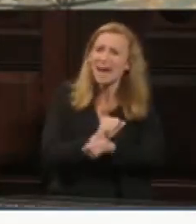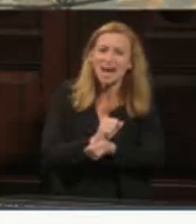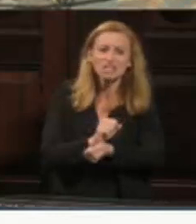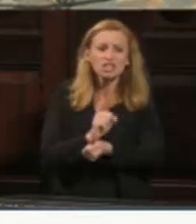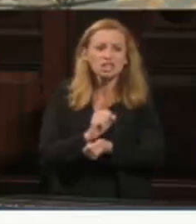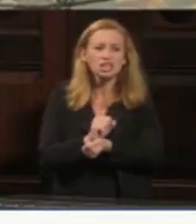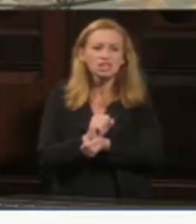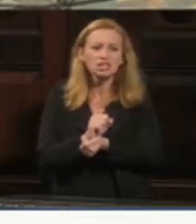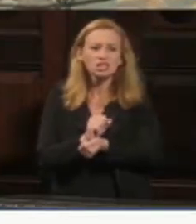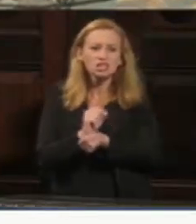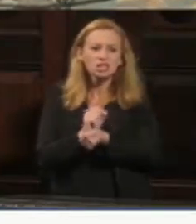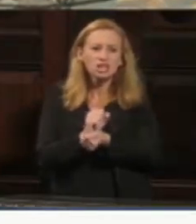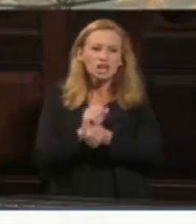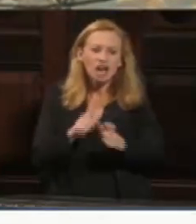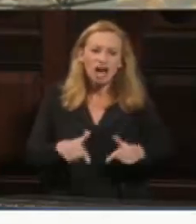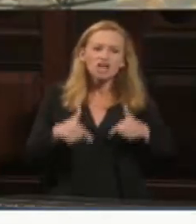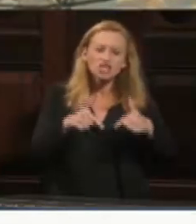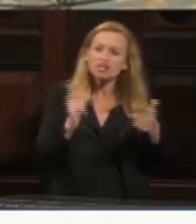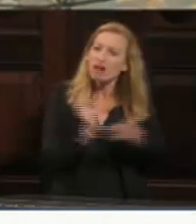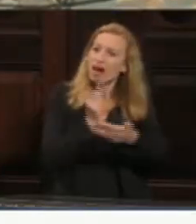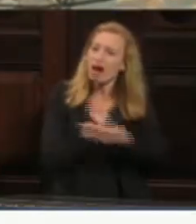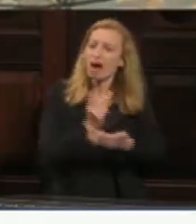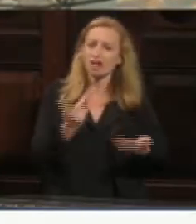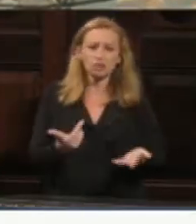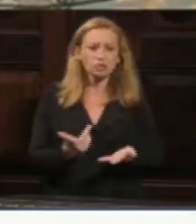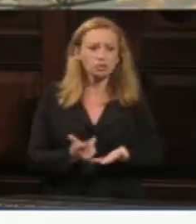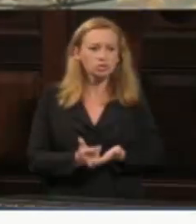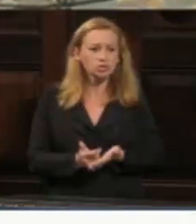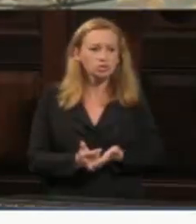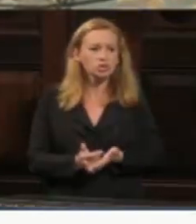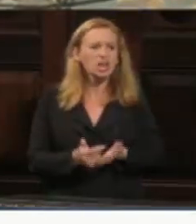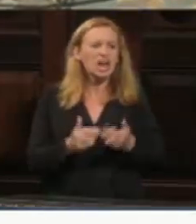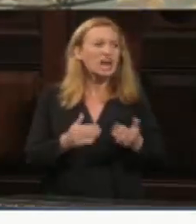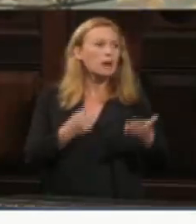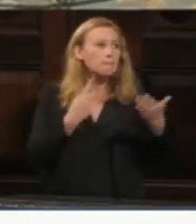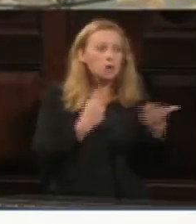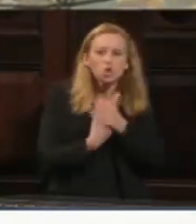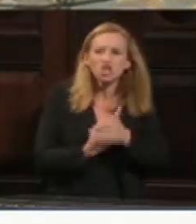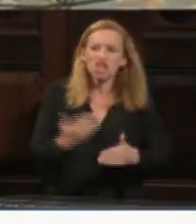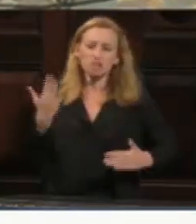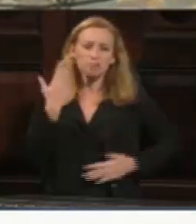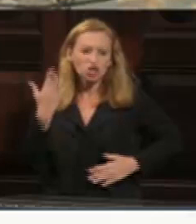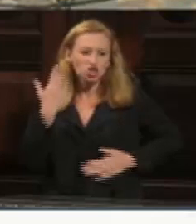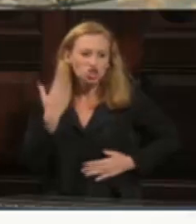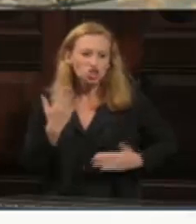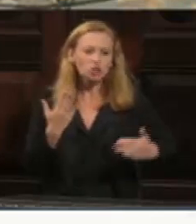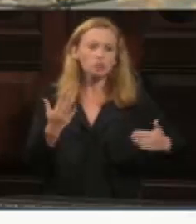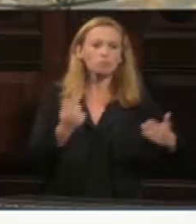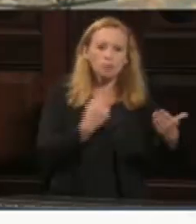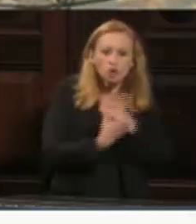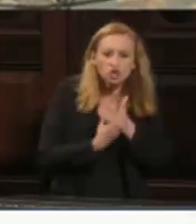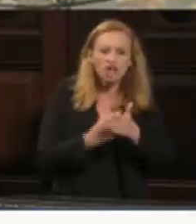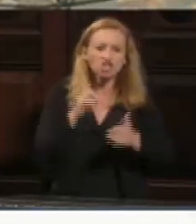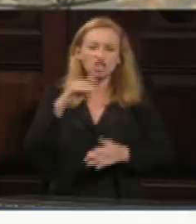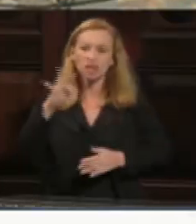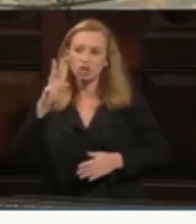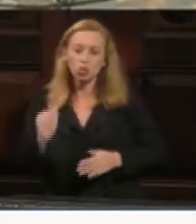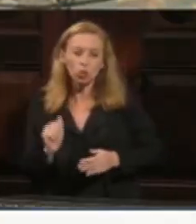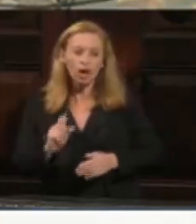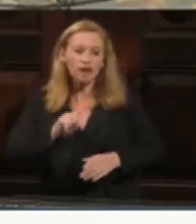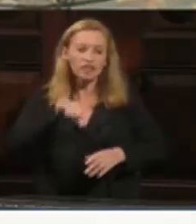hipocrisia, que é o que eu só vejo aqui o tempo inteiro. Defendem bandidos, defendem ditaduras e aí, em determinado momento, se